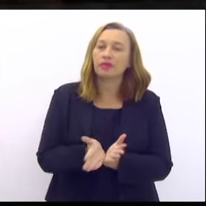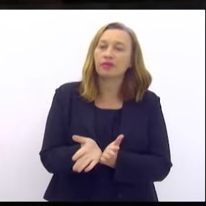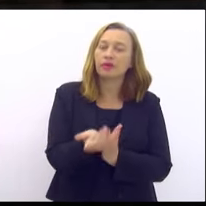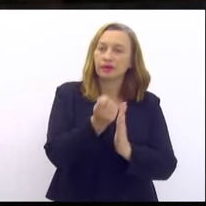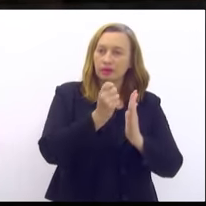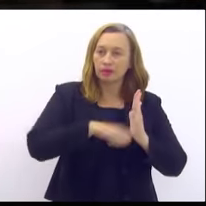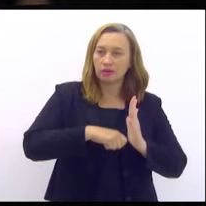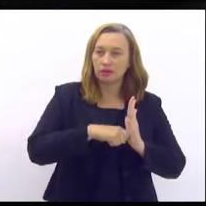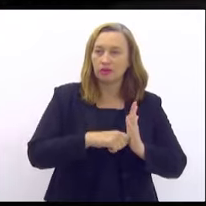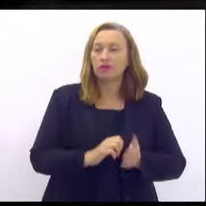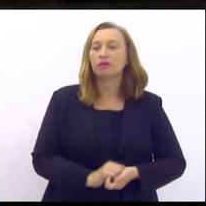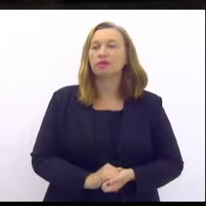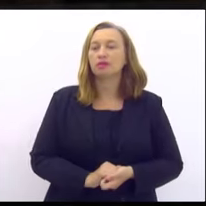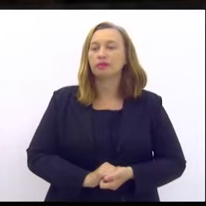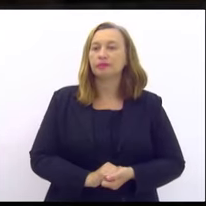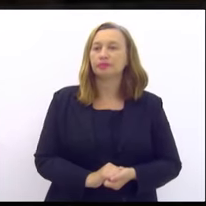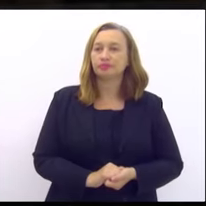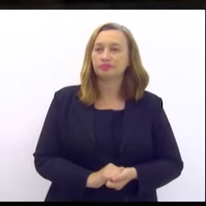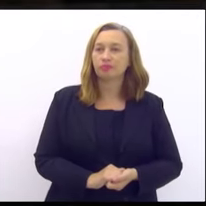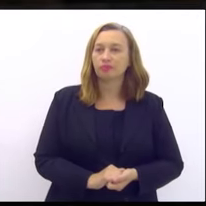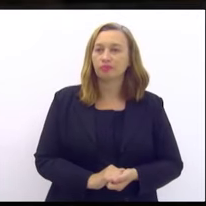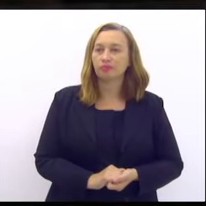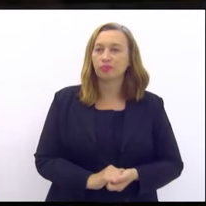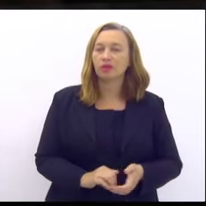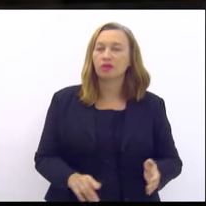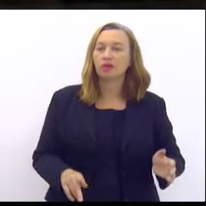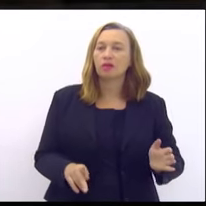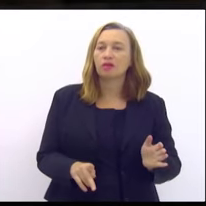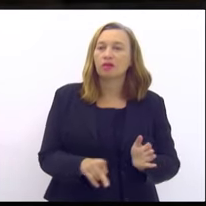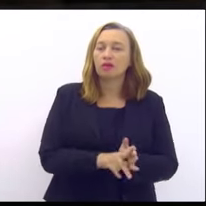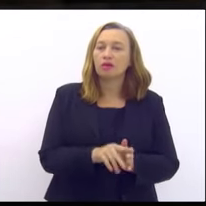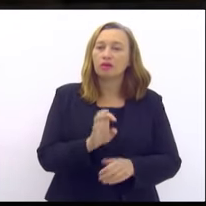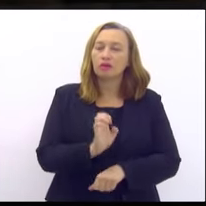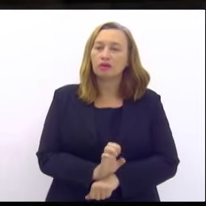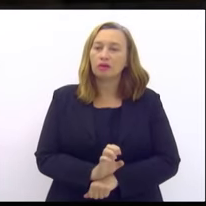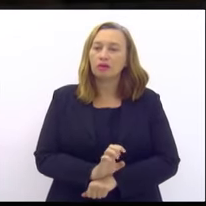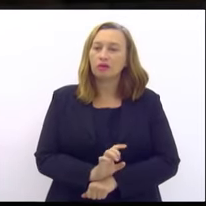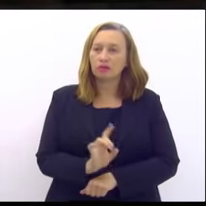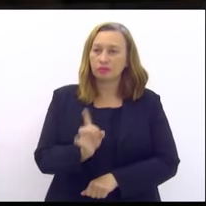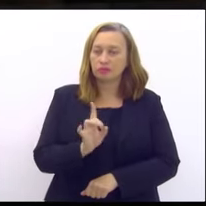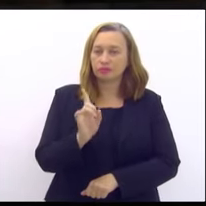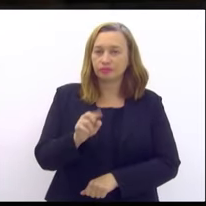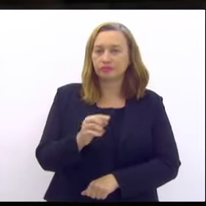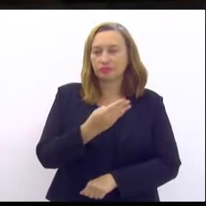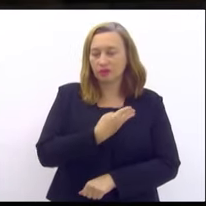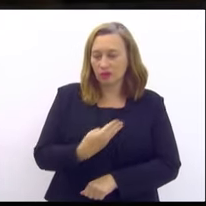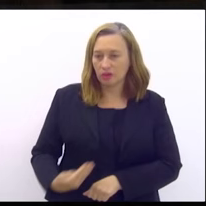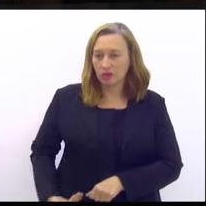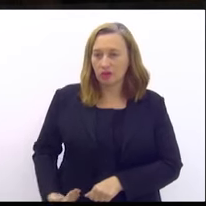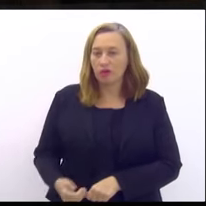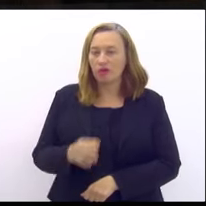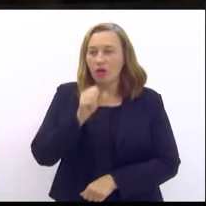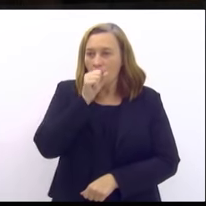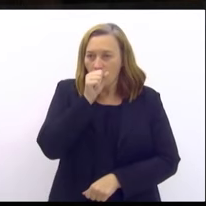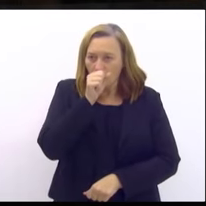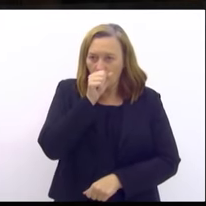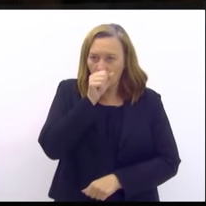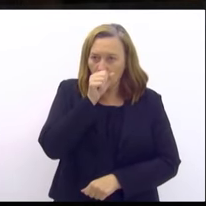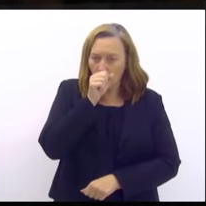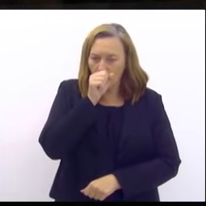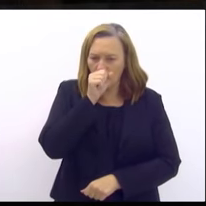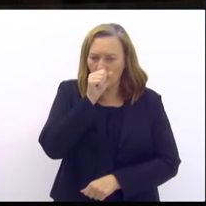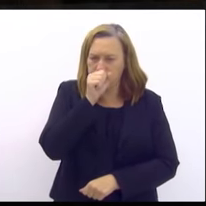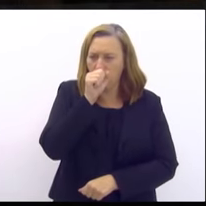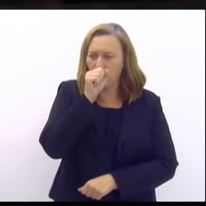tributária é uma reforma de estado não é uma reforma de de governo é uma de estado e